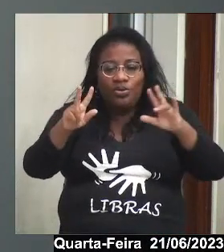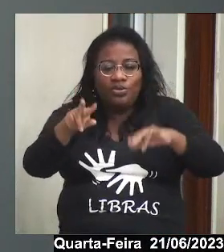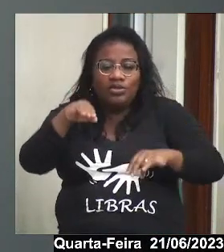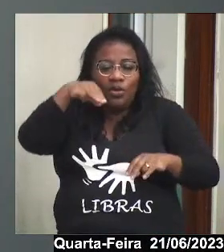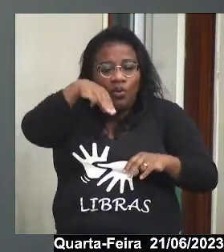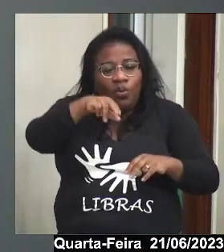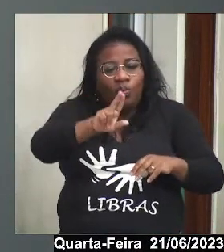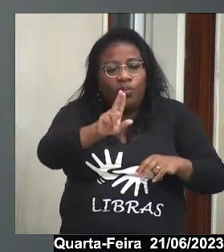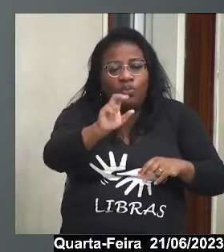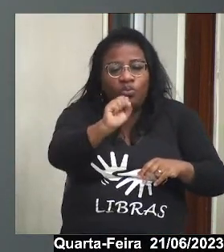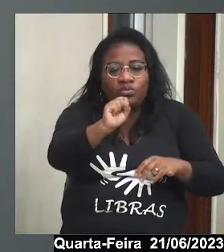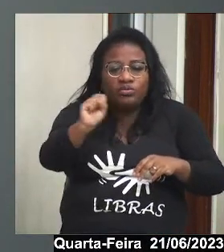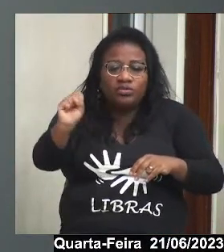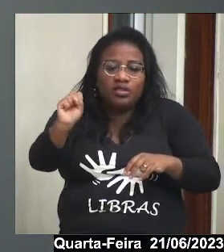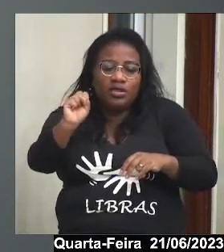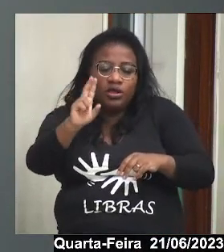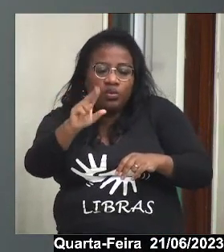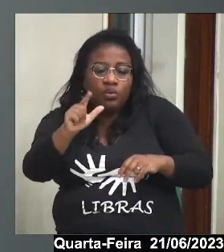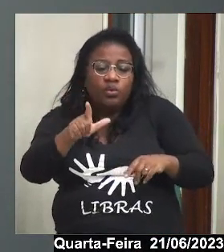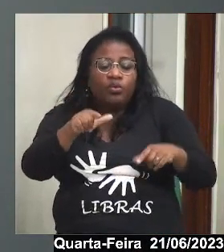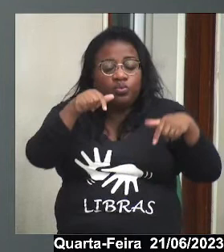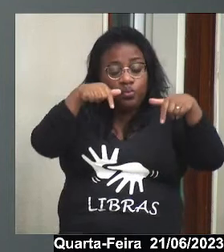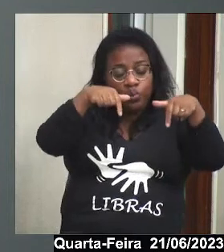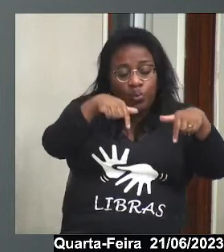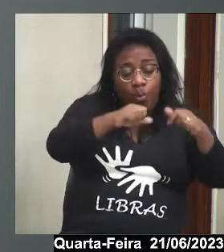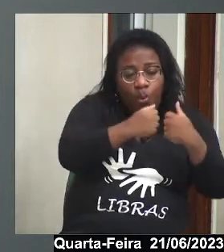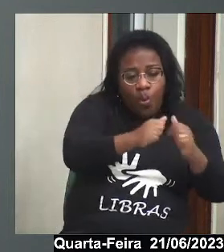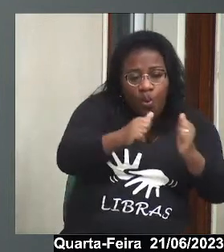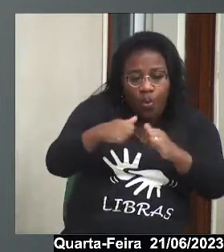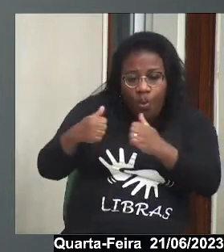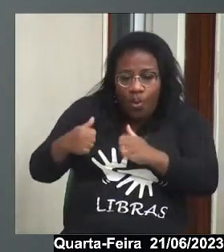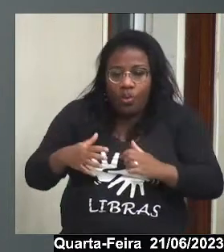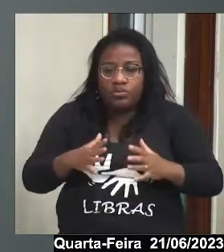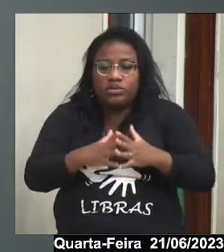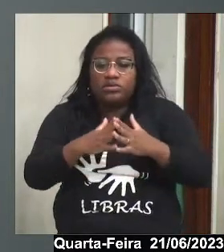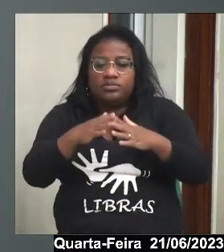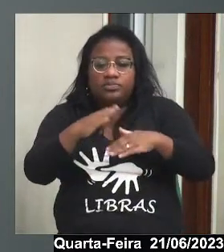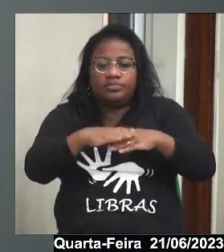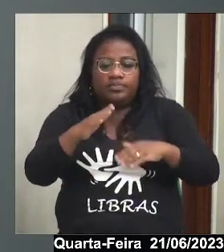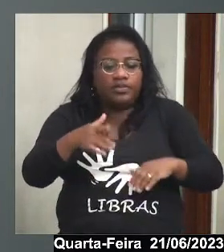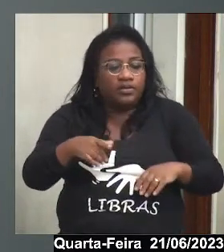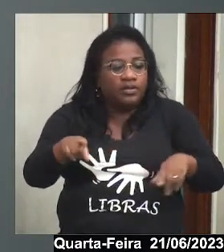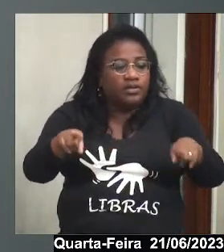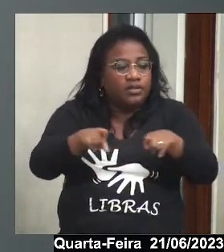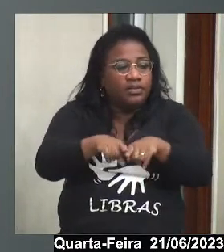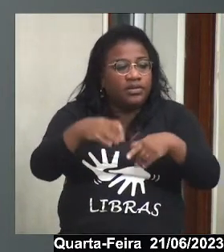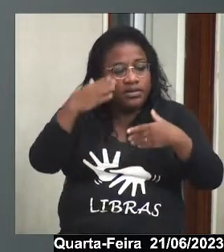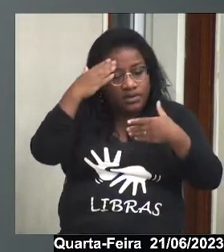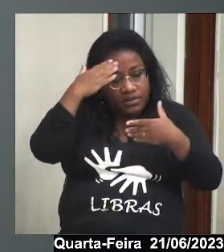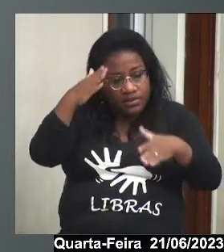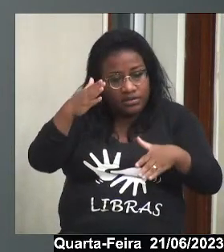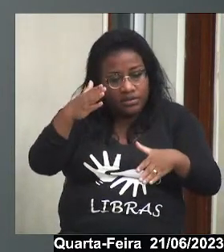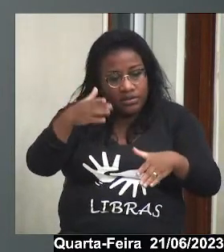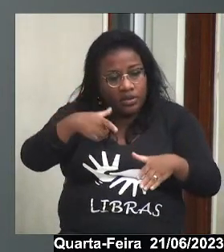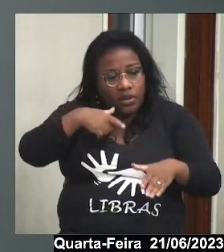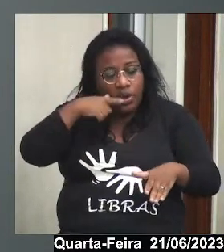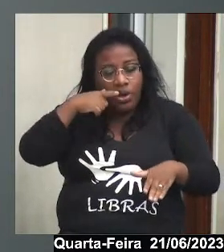na Associação de Amigos do Bairro do Engenho Velho no último sábado, onde que teve lá uma festa junina muito